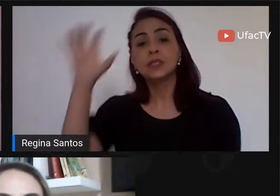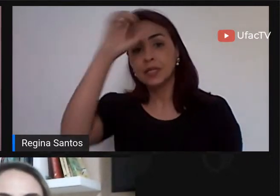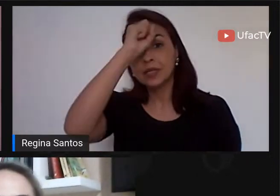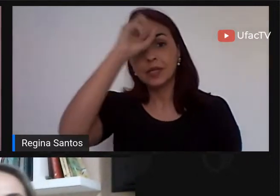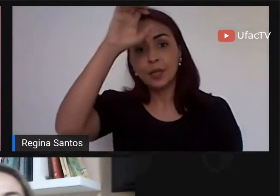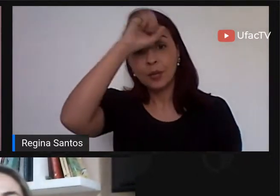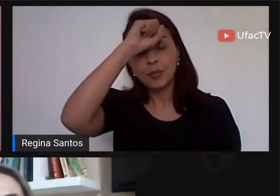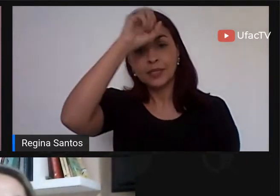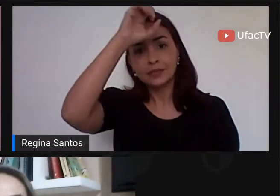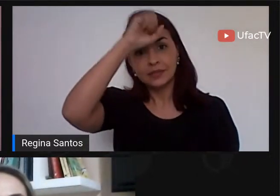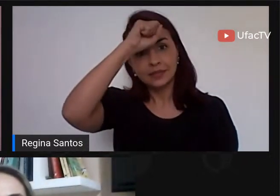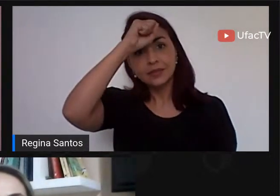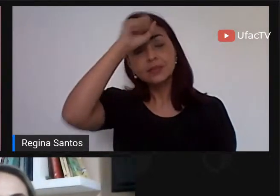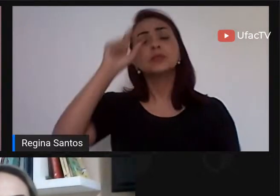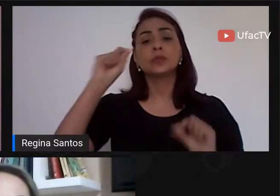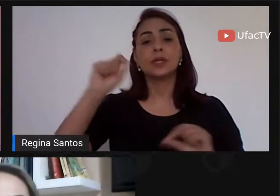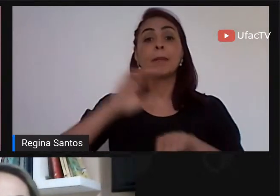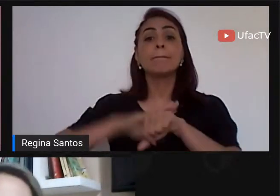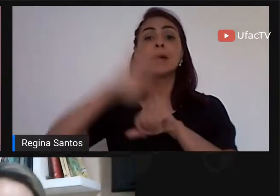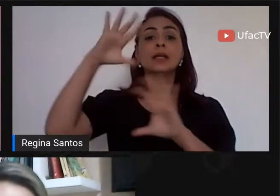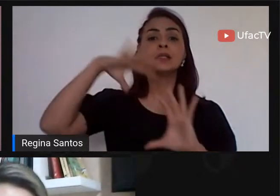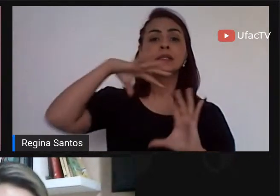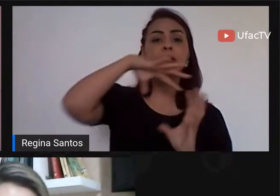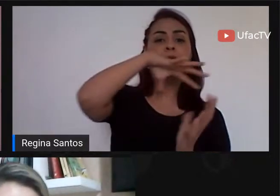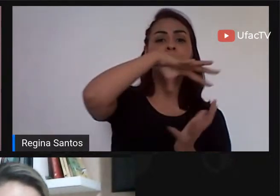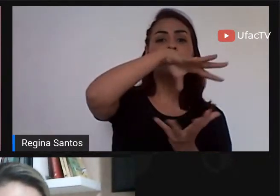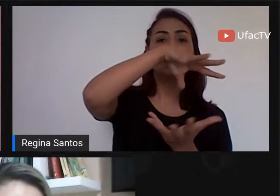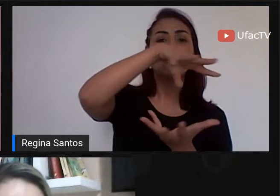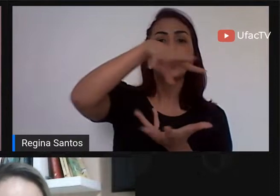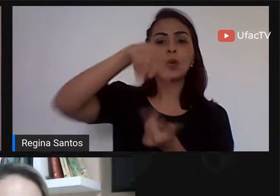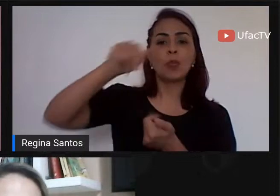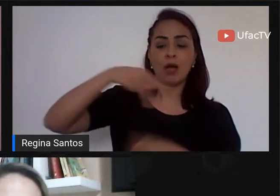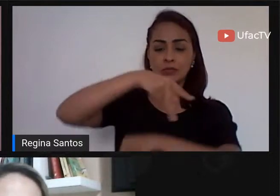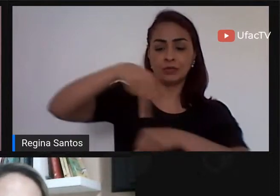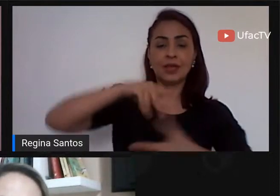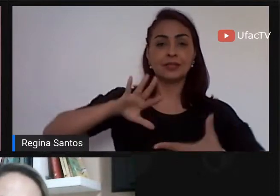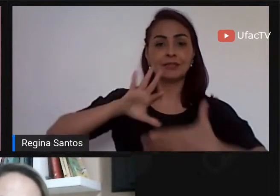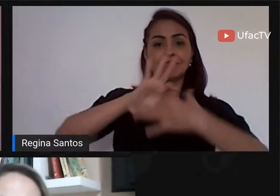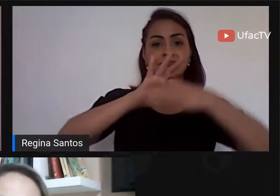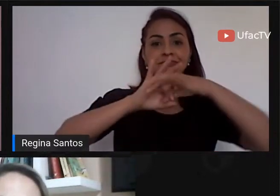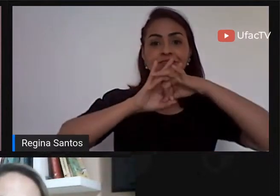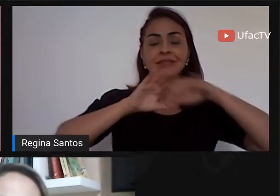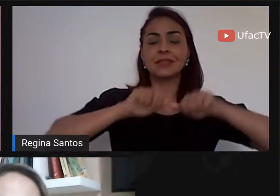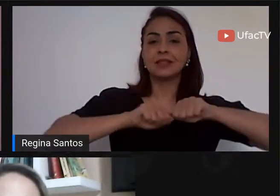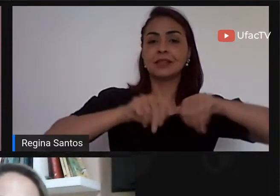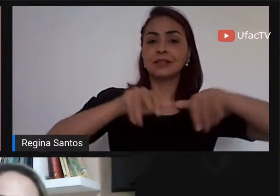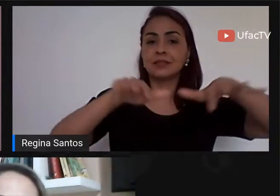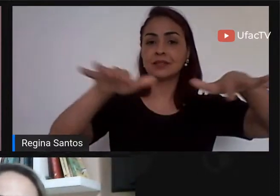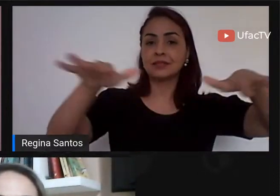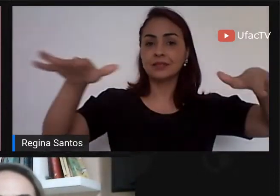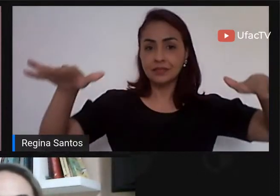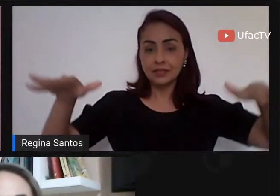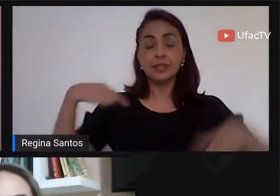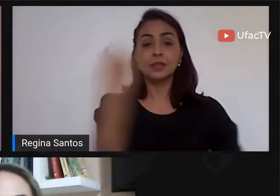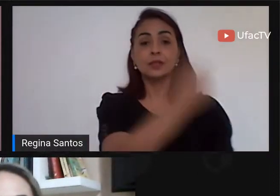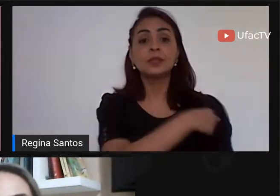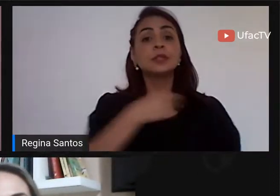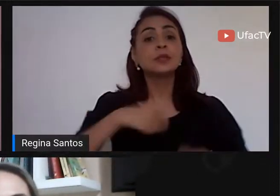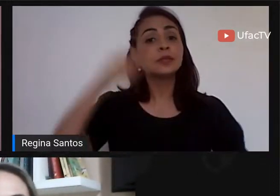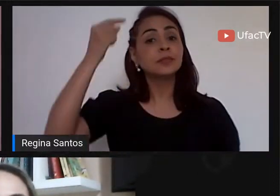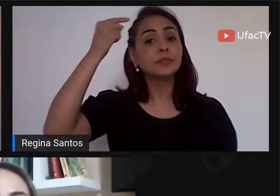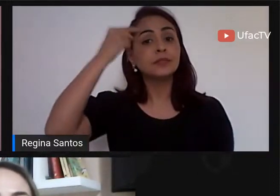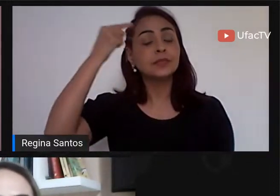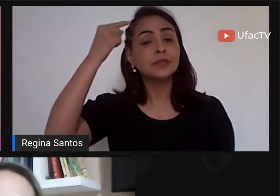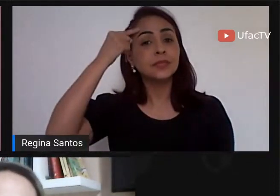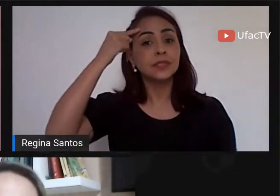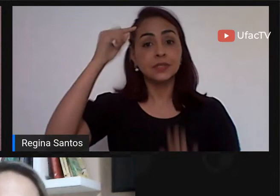global, né, bícua, como a professora coloca, mas a gente precisa pensar que o currículo tem